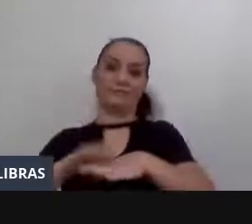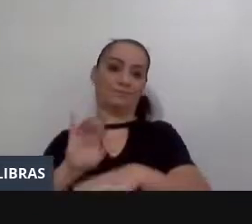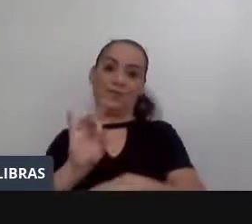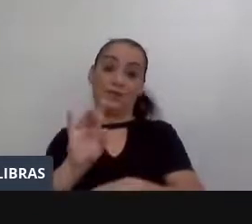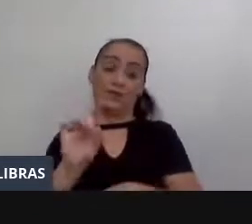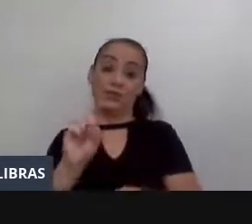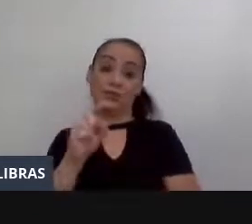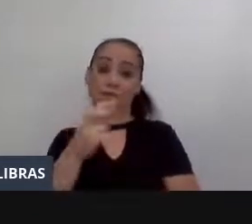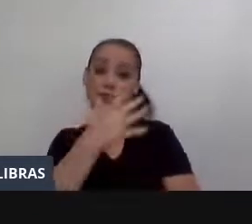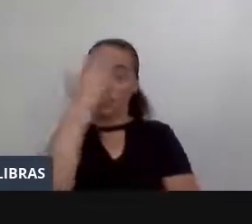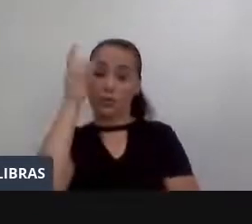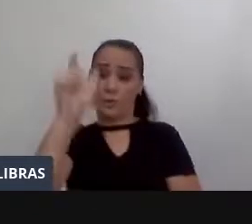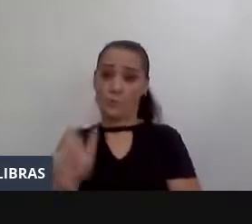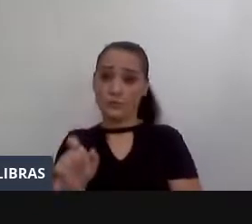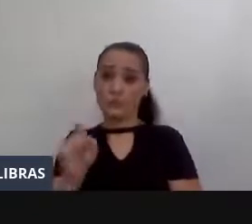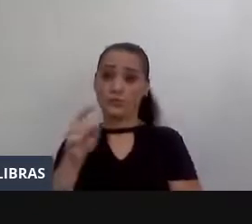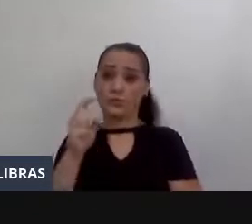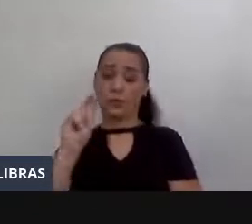2.500 pessoas pagando